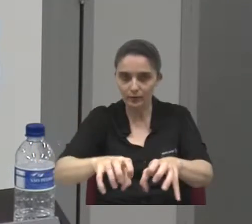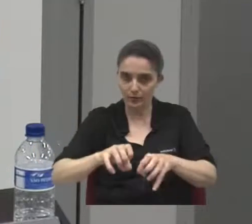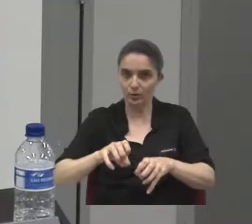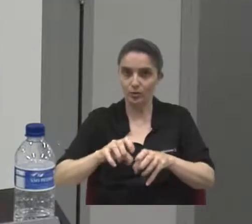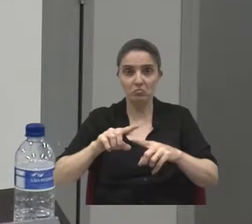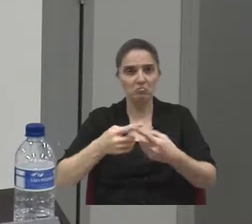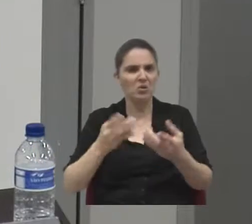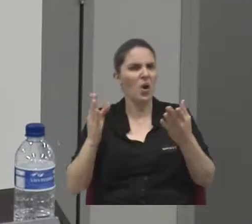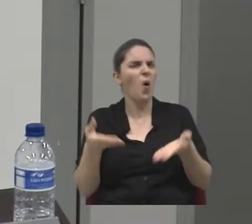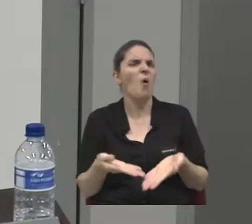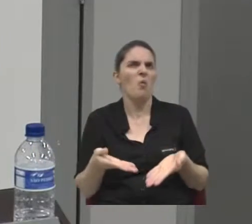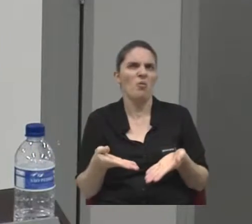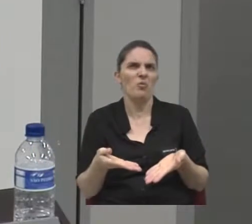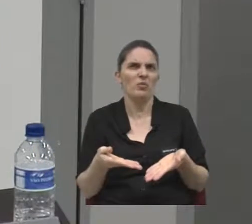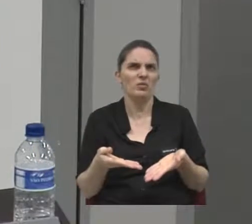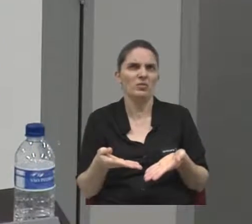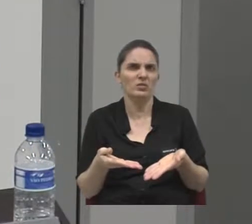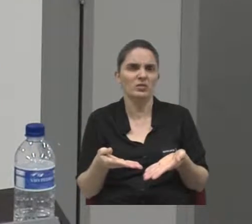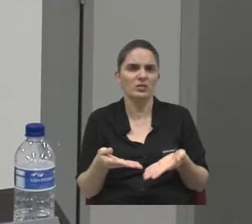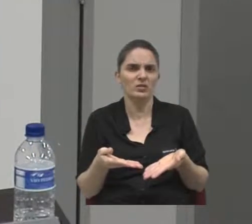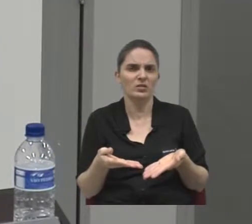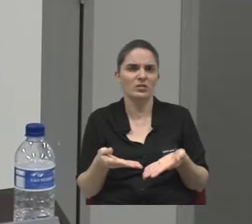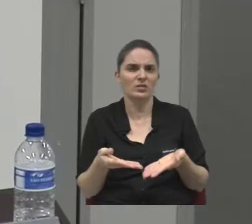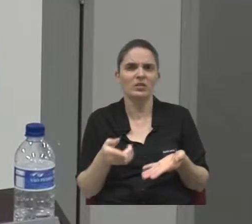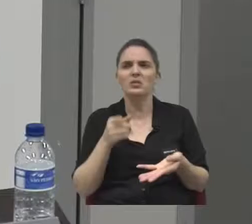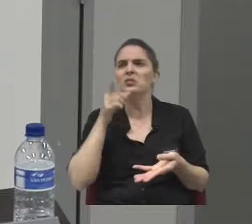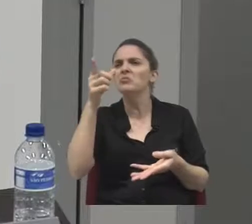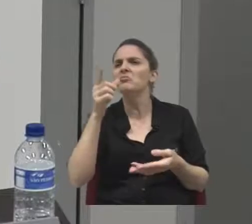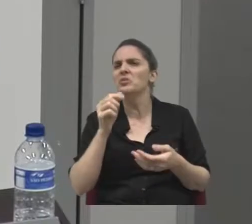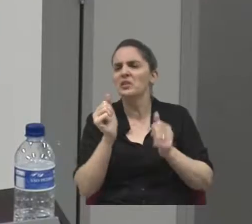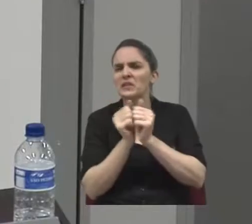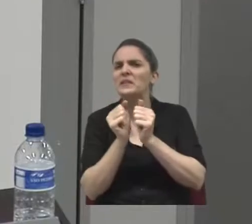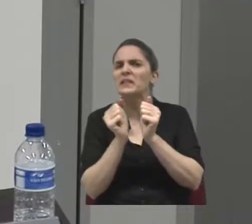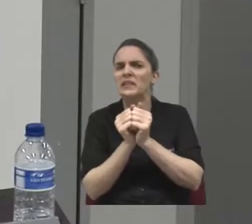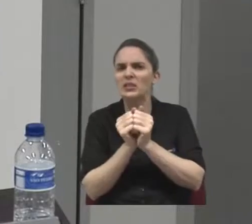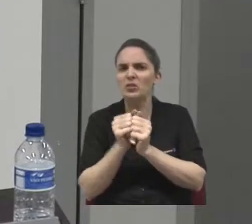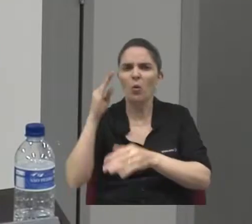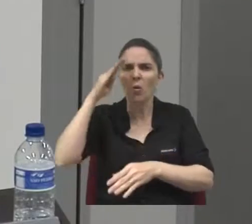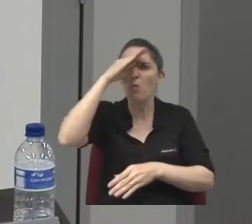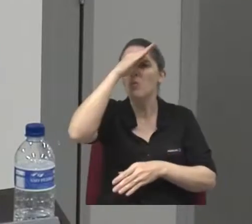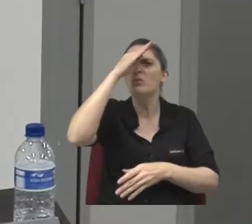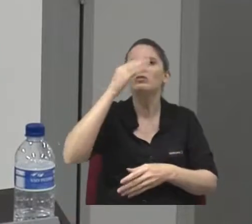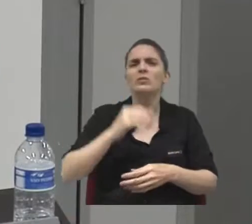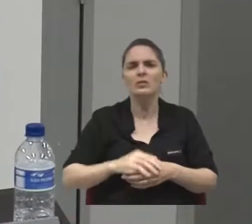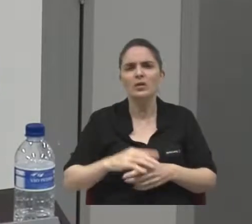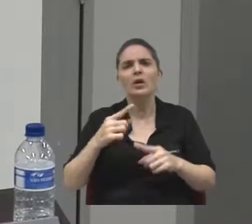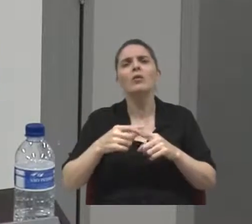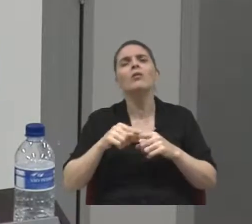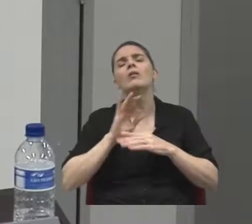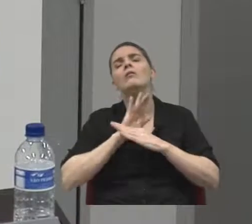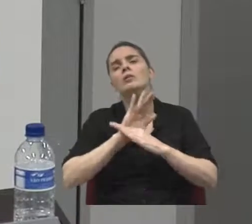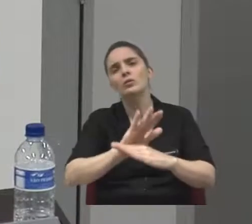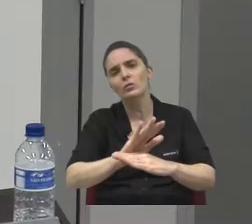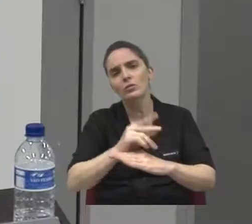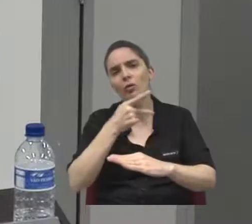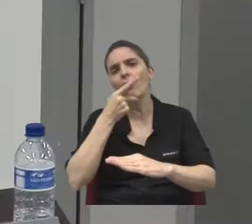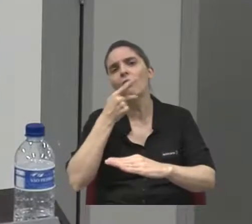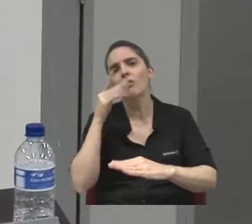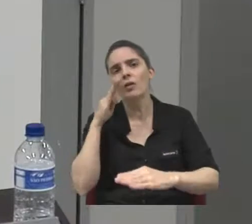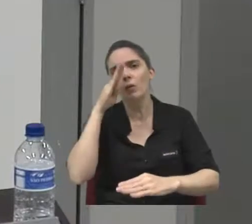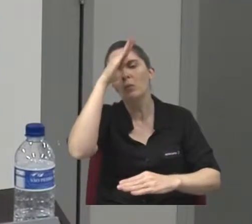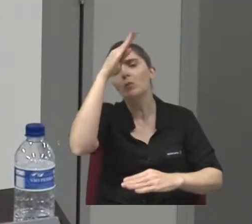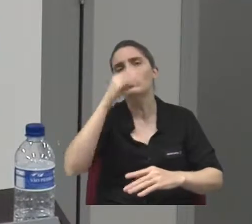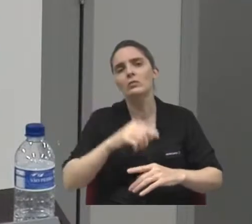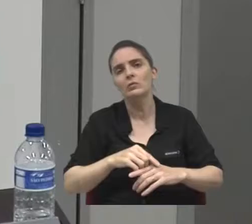tão ligado? Você fez parte do governo de transição do Bolsonaro. Por que você não ajudou, falando do Bolsonaro, das terras aqui de Limeira?